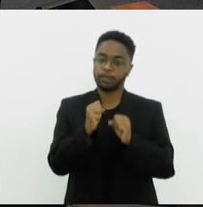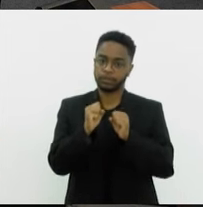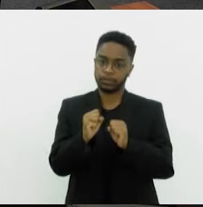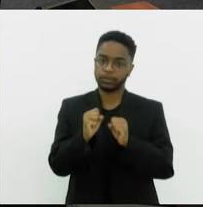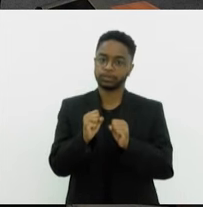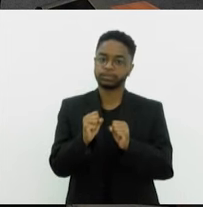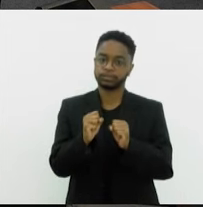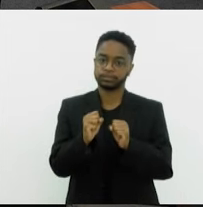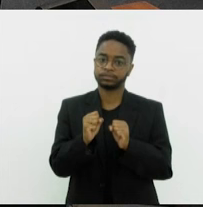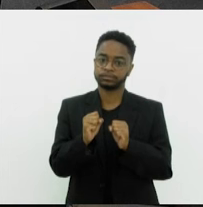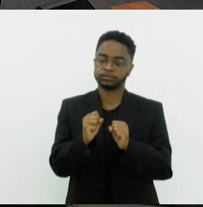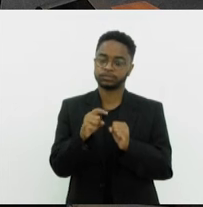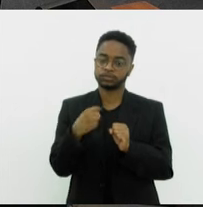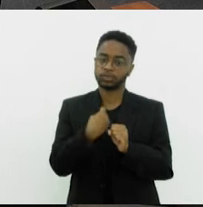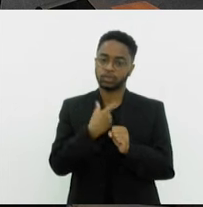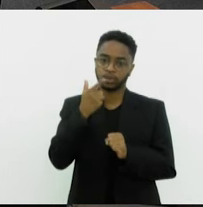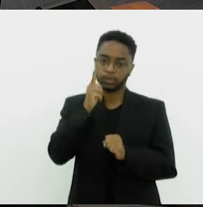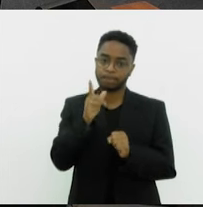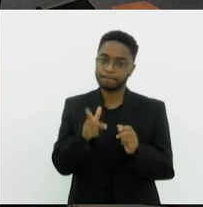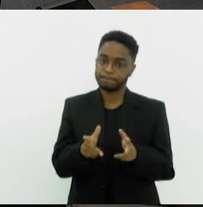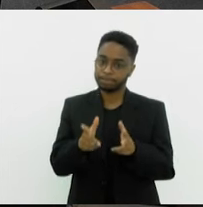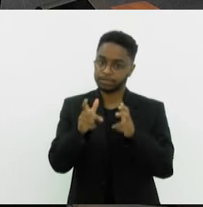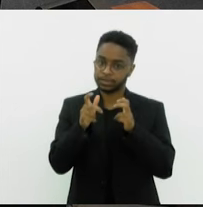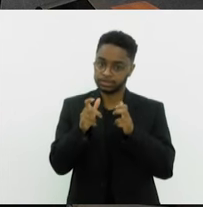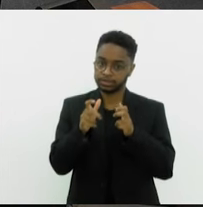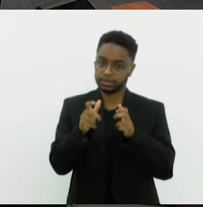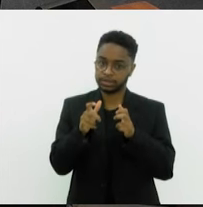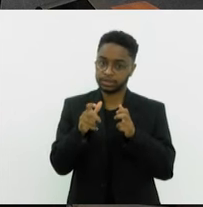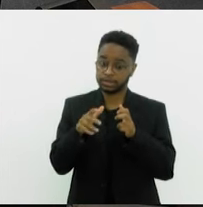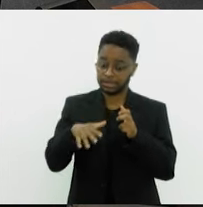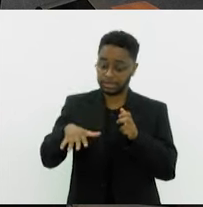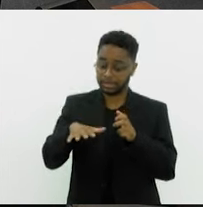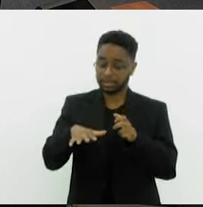constatar, tanto ao solo quanto